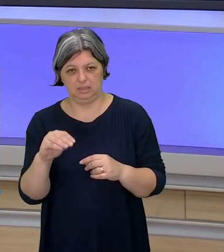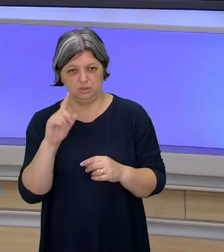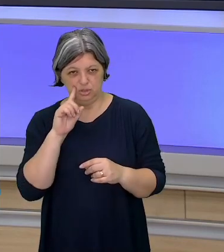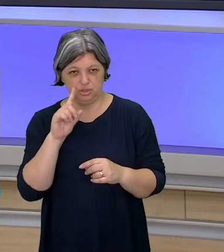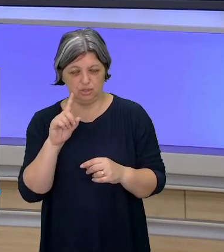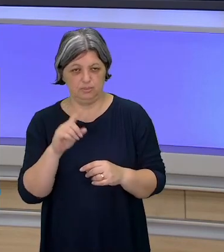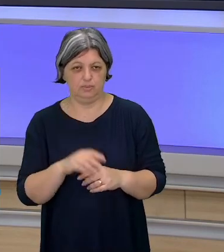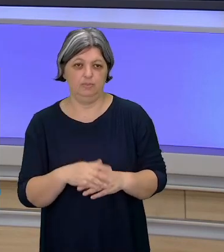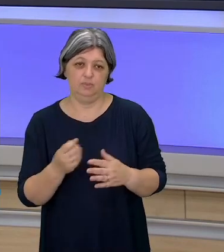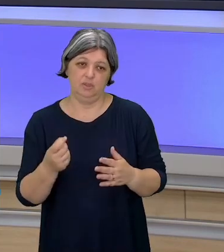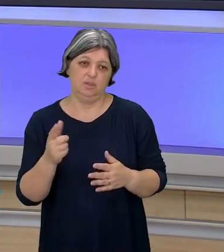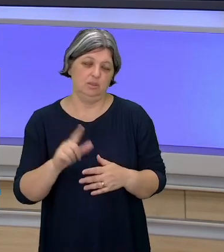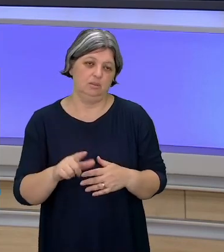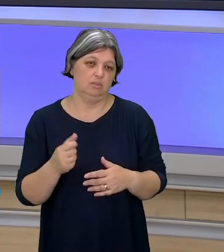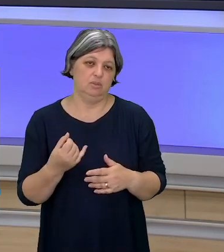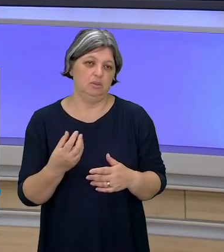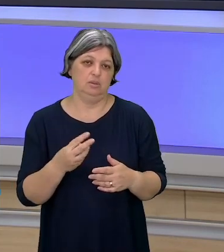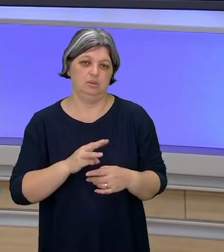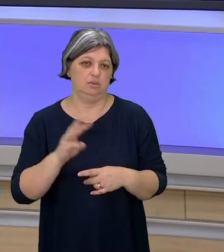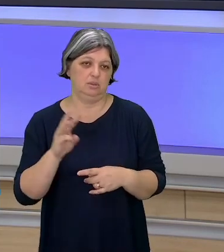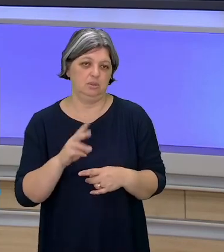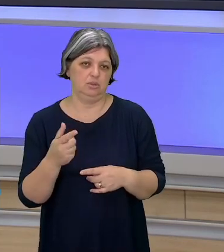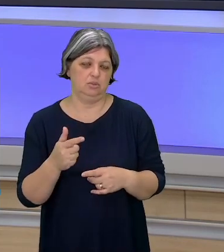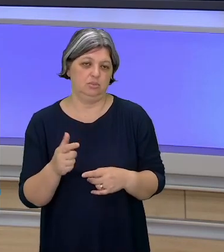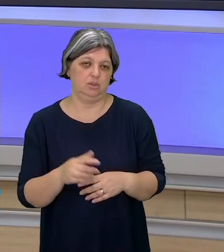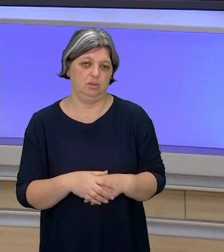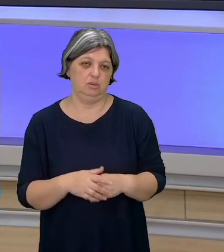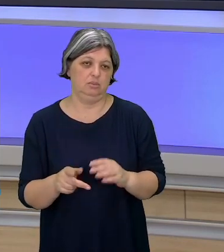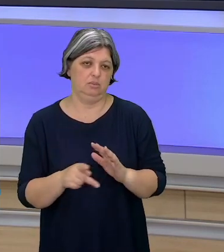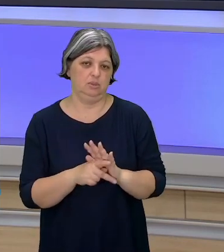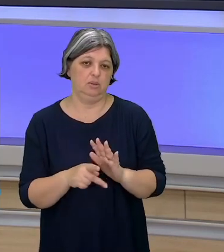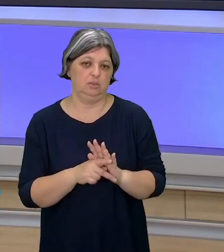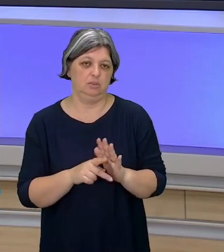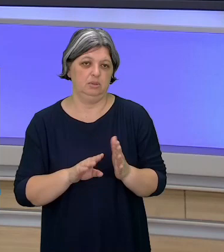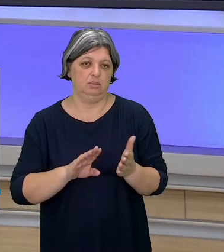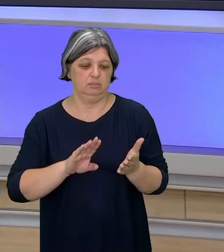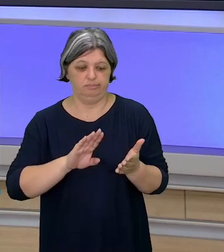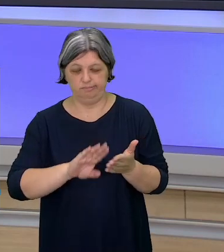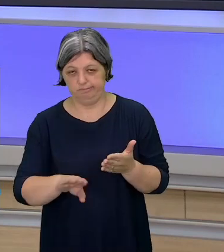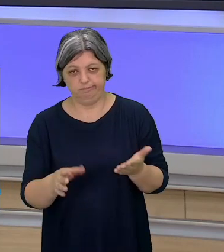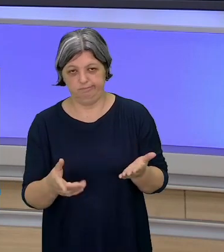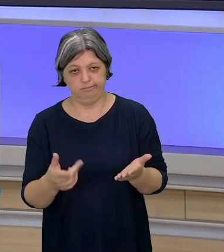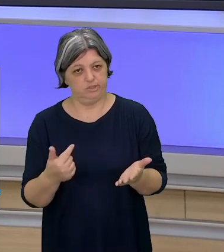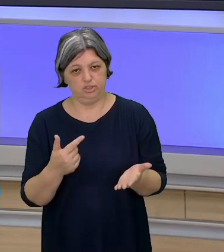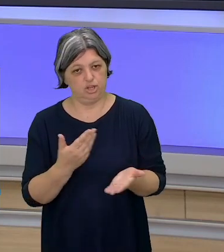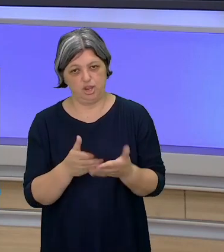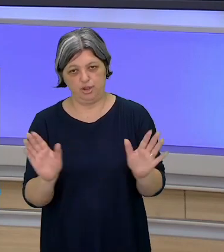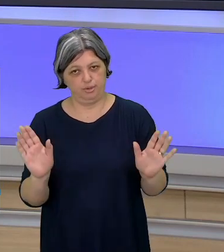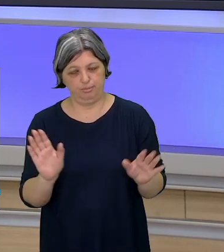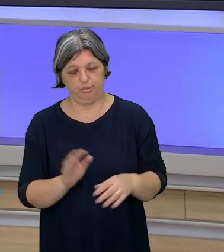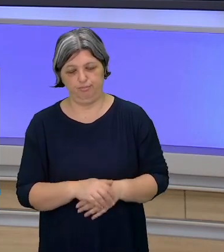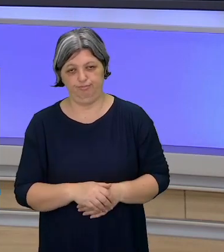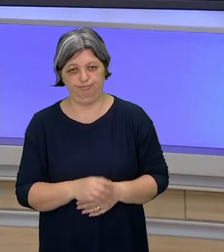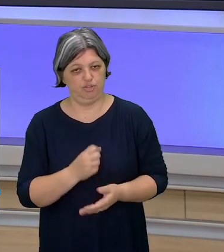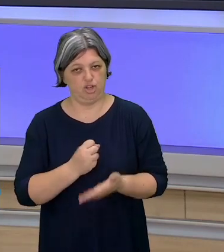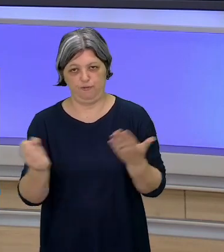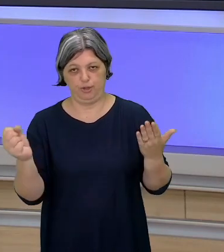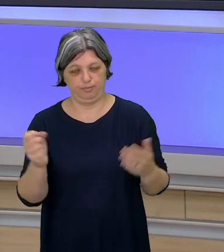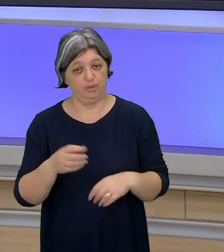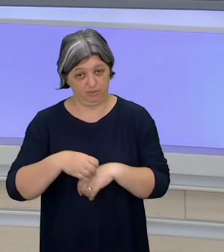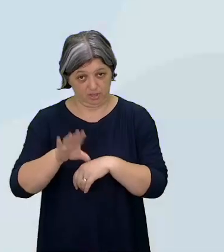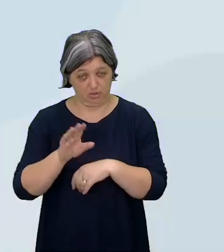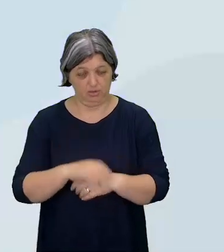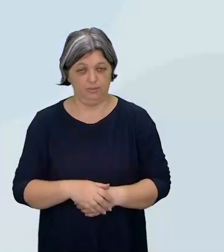é óbvio que se o site não estiver mais lá, muito provavelmente parte do que você escreveu pode cair por terra. Fica a dica. Então, vamos